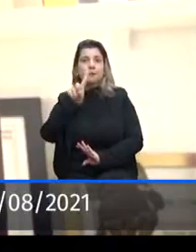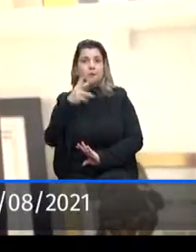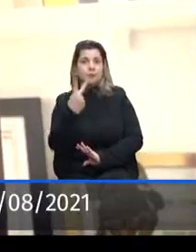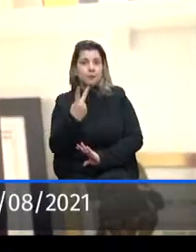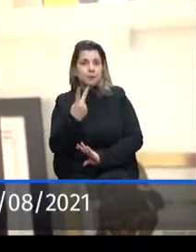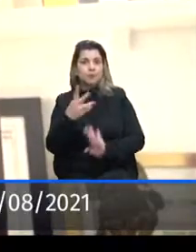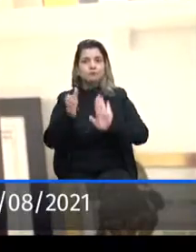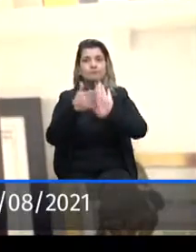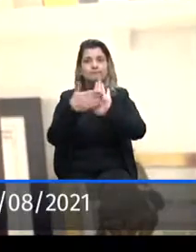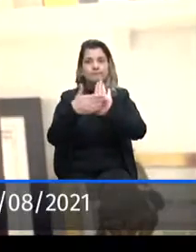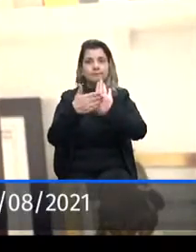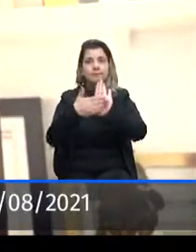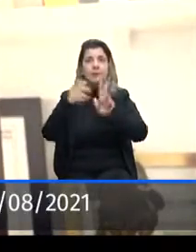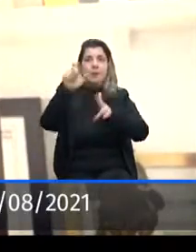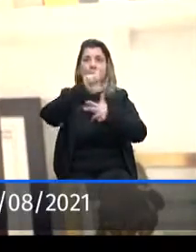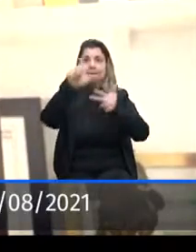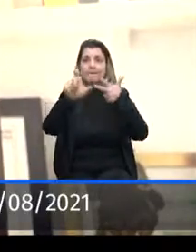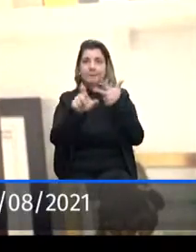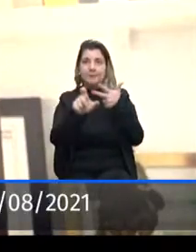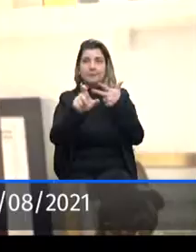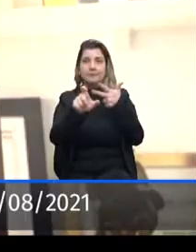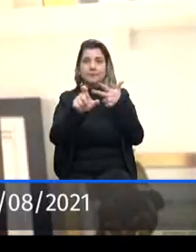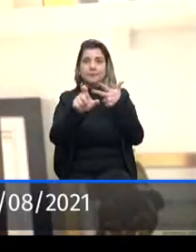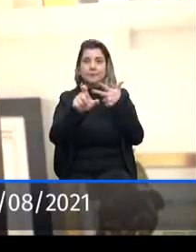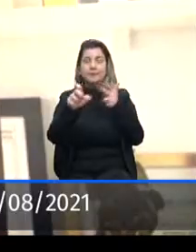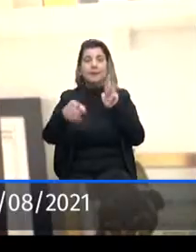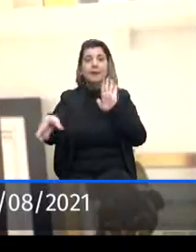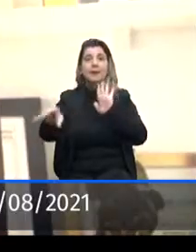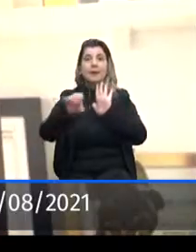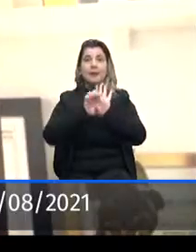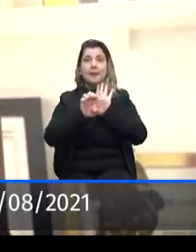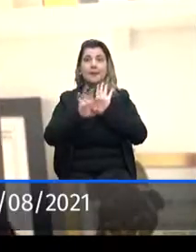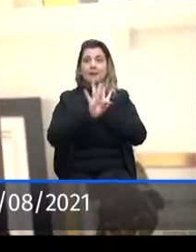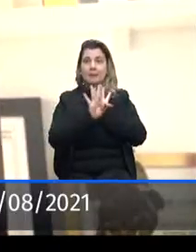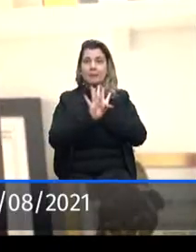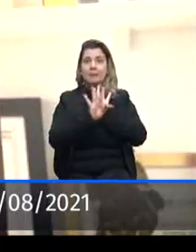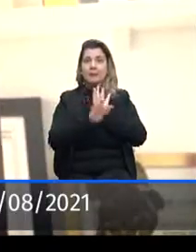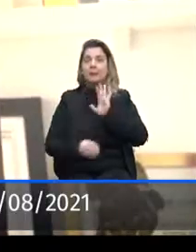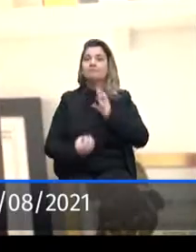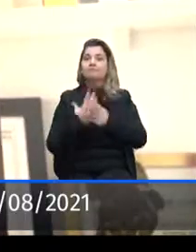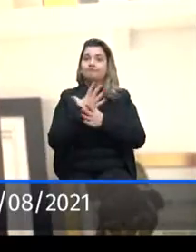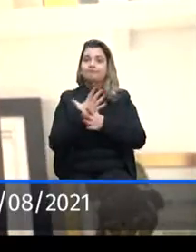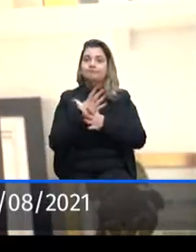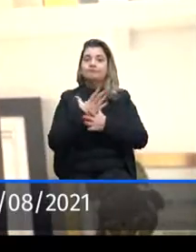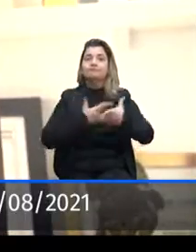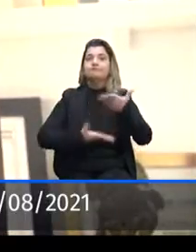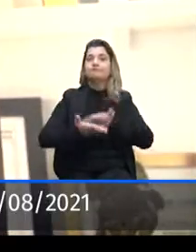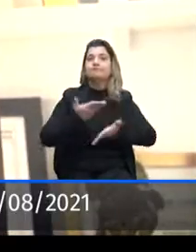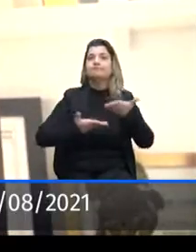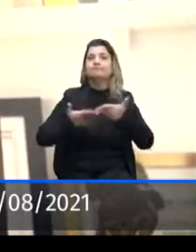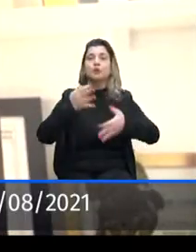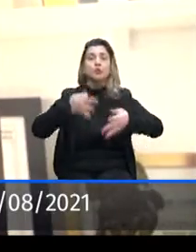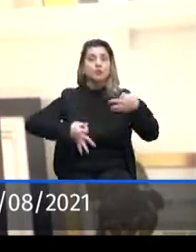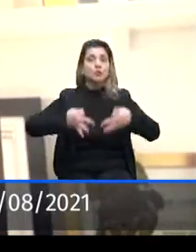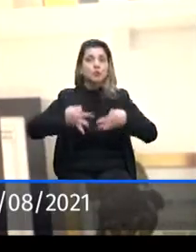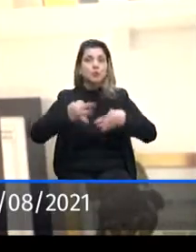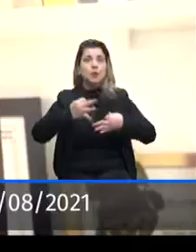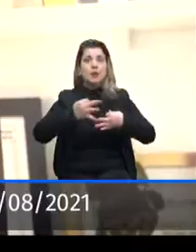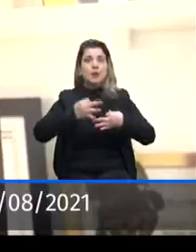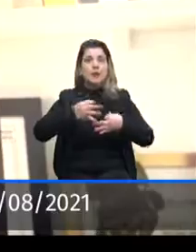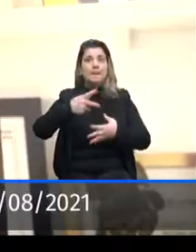149/2012, proponente Poder Judiciário, ementa, cria serventias extrajudiciais em Passo Fundo e dá